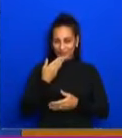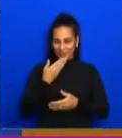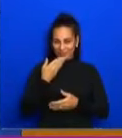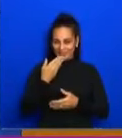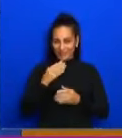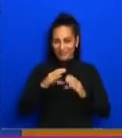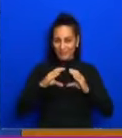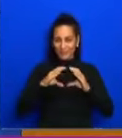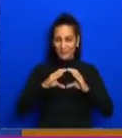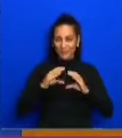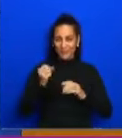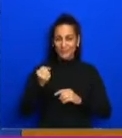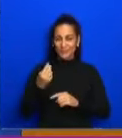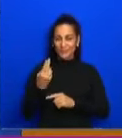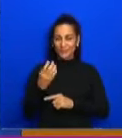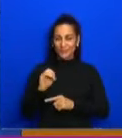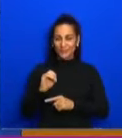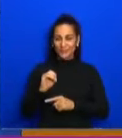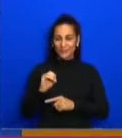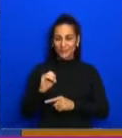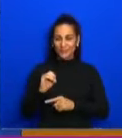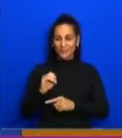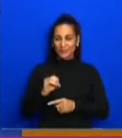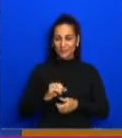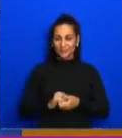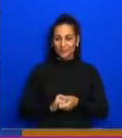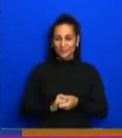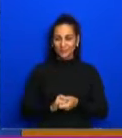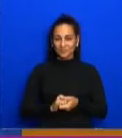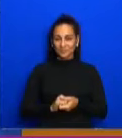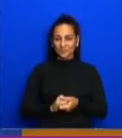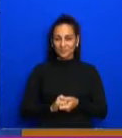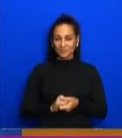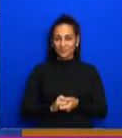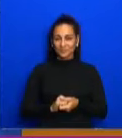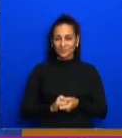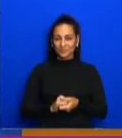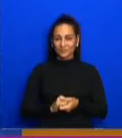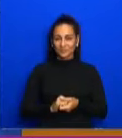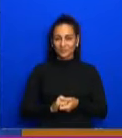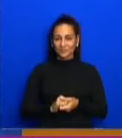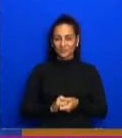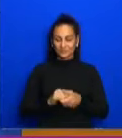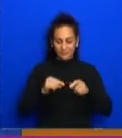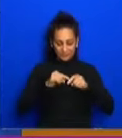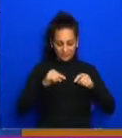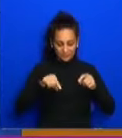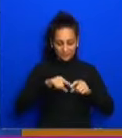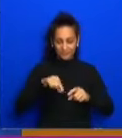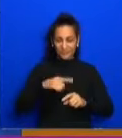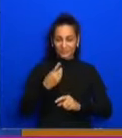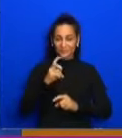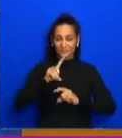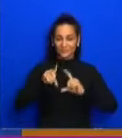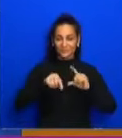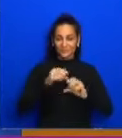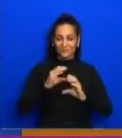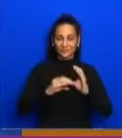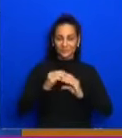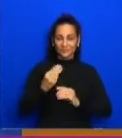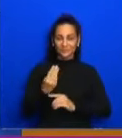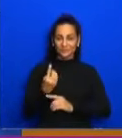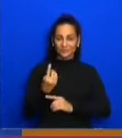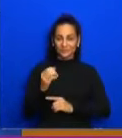Fácil. Bola branca 20. Branca número 20. As 15 dezenas sorteadas no